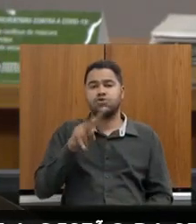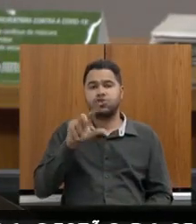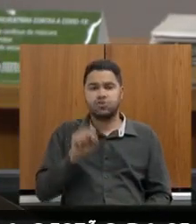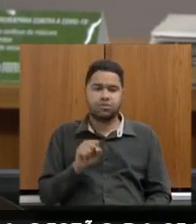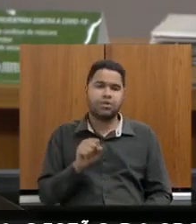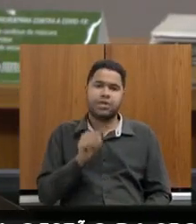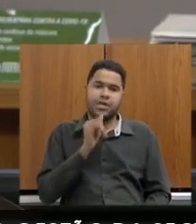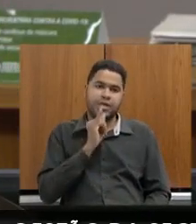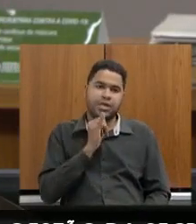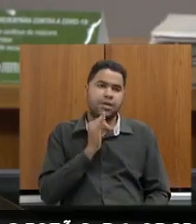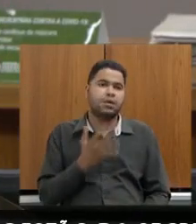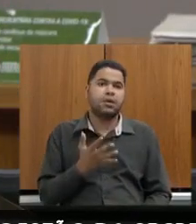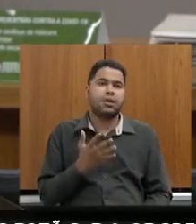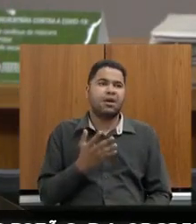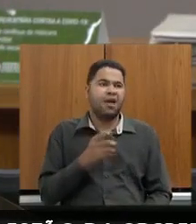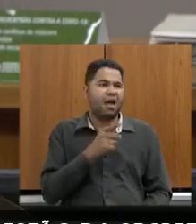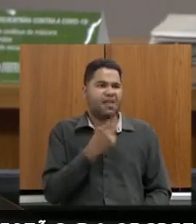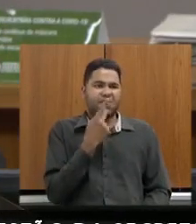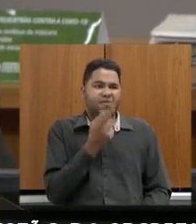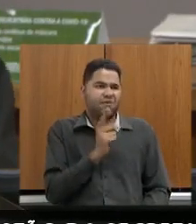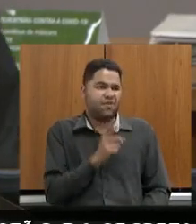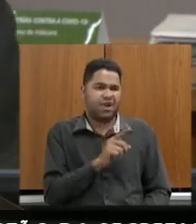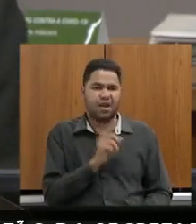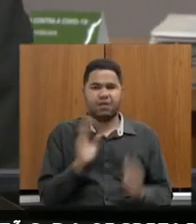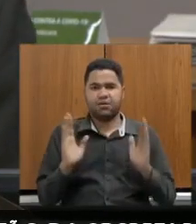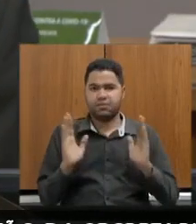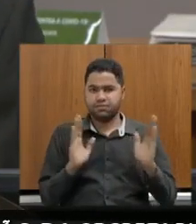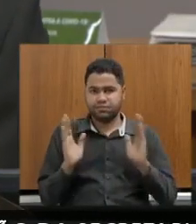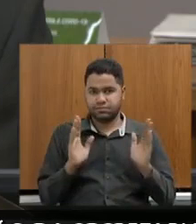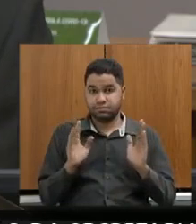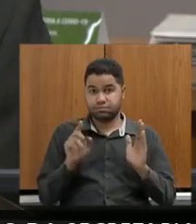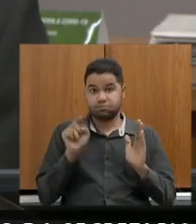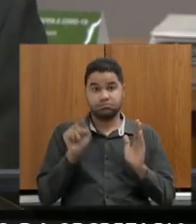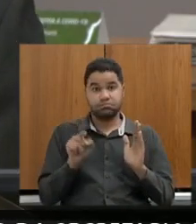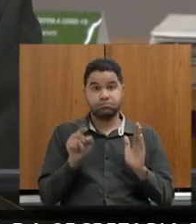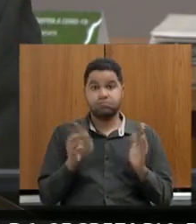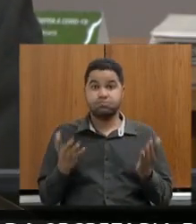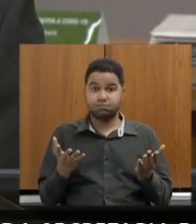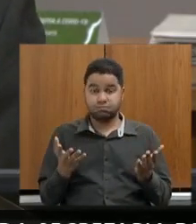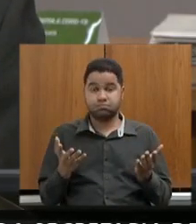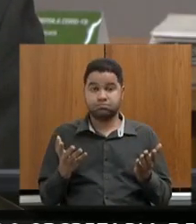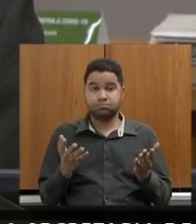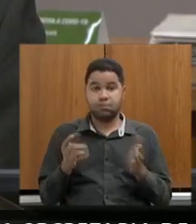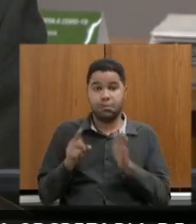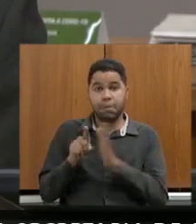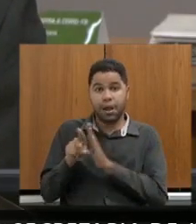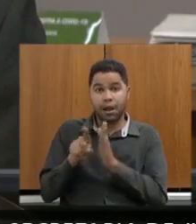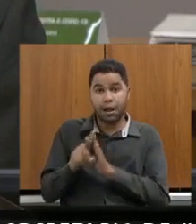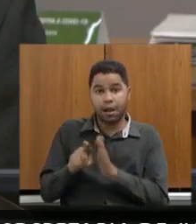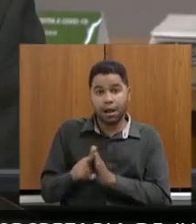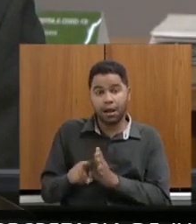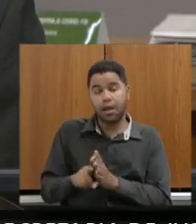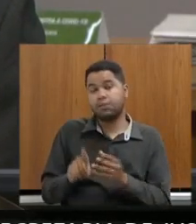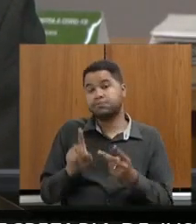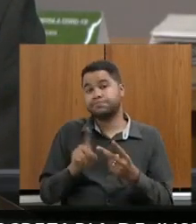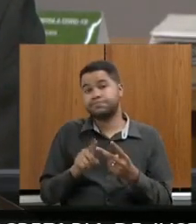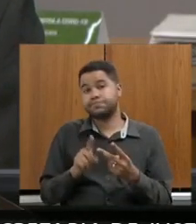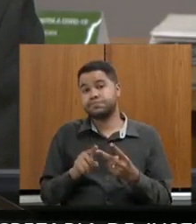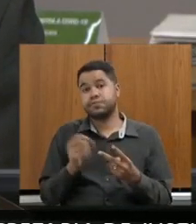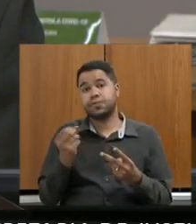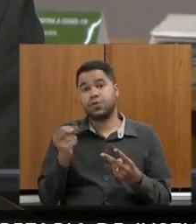se diga que algo não foi falado durante um determinado interrogatório ou uma